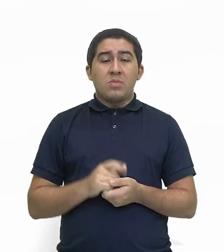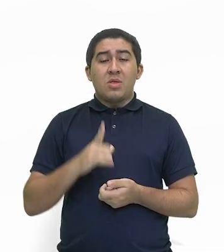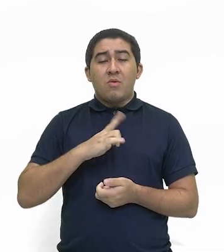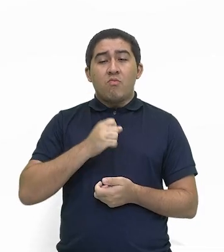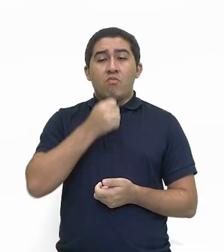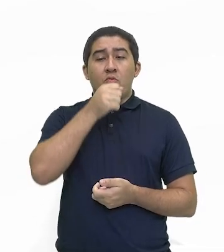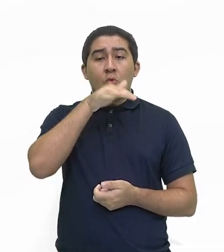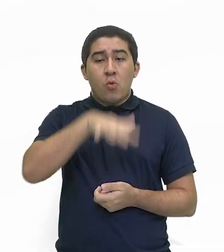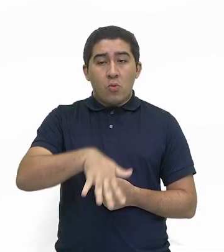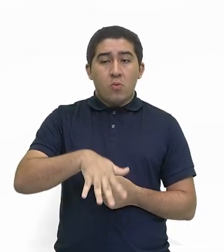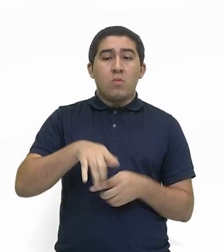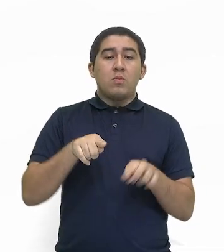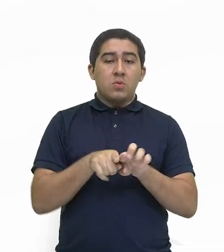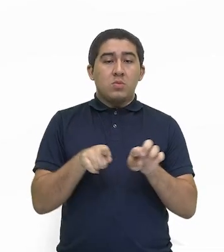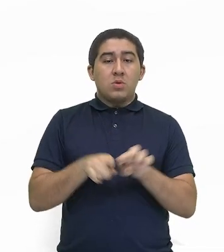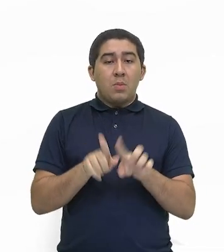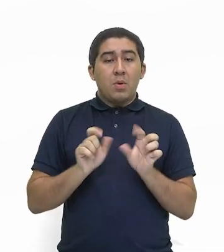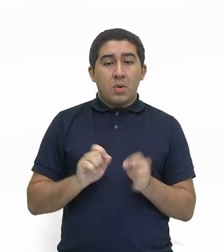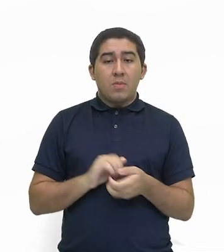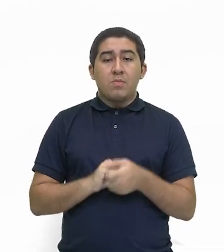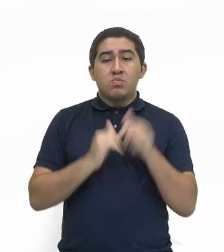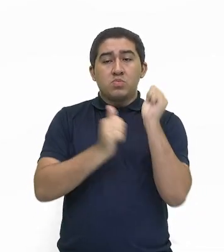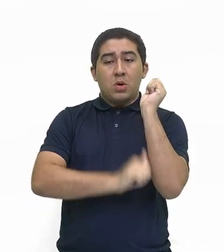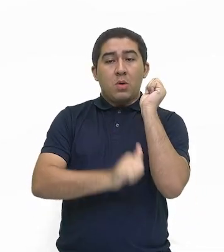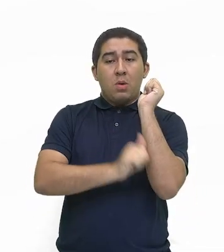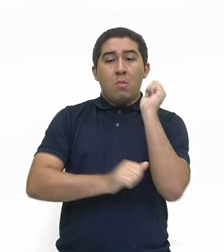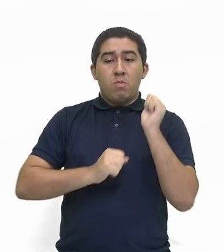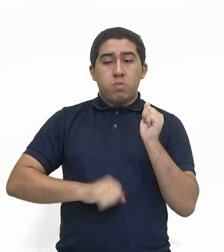vômitos, diarreia,